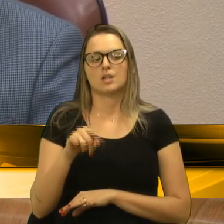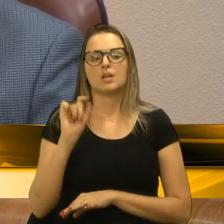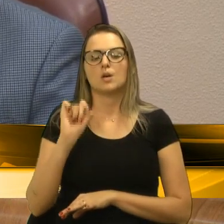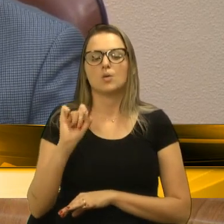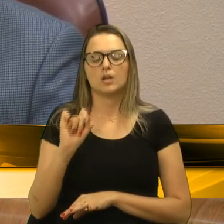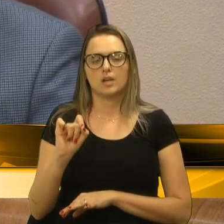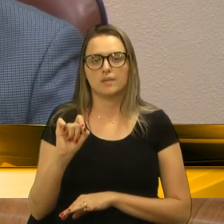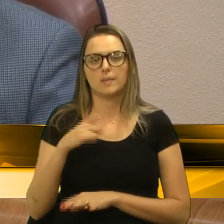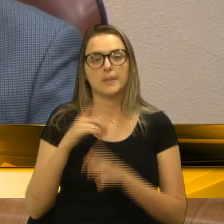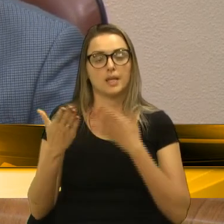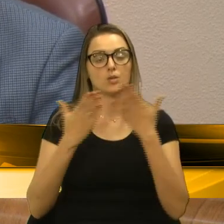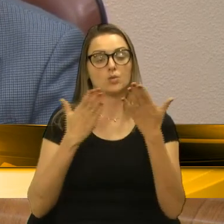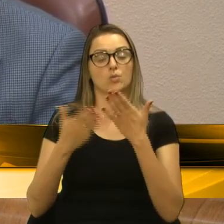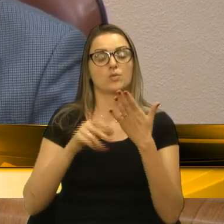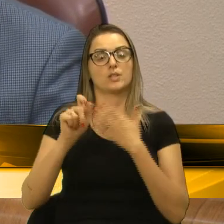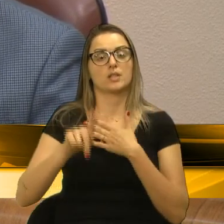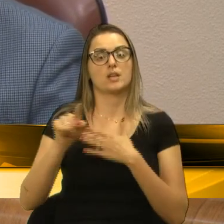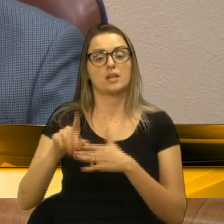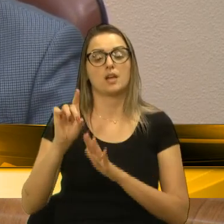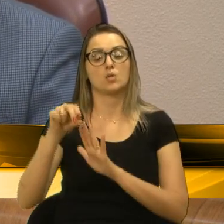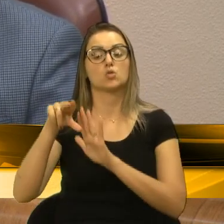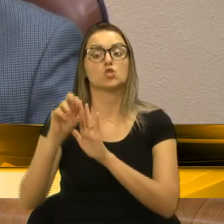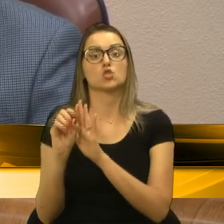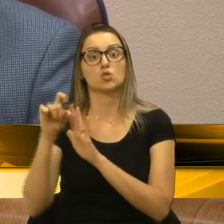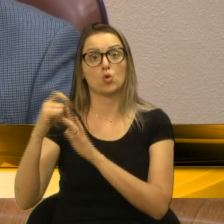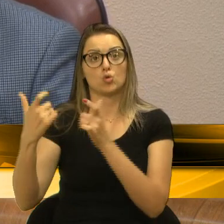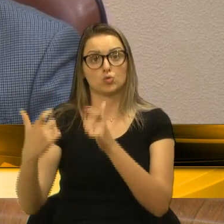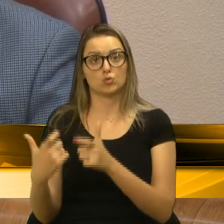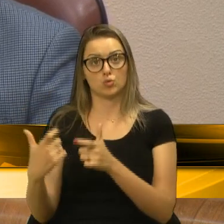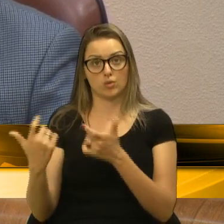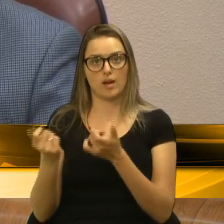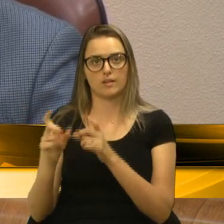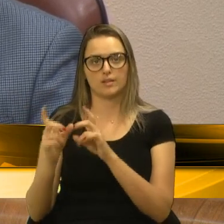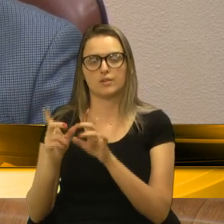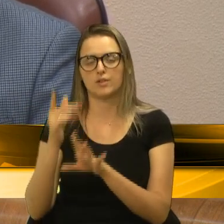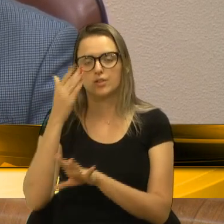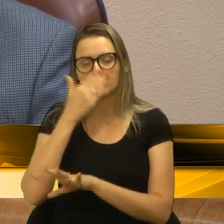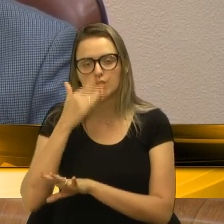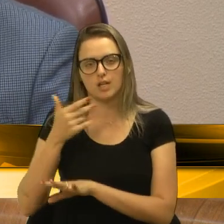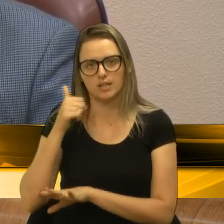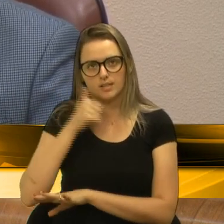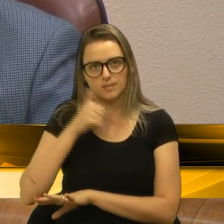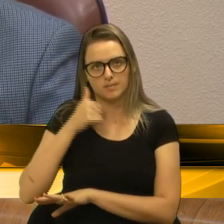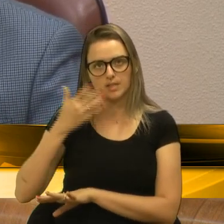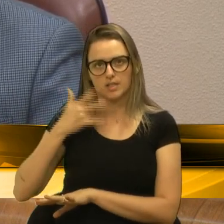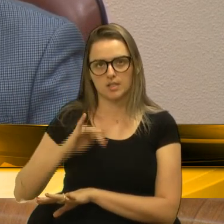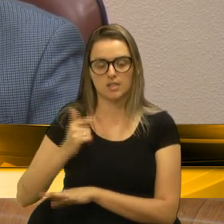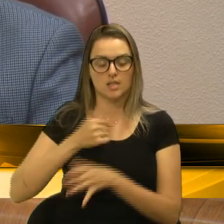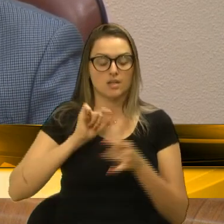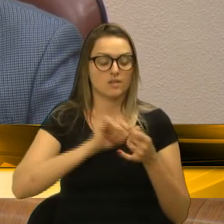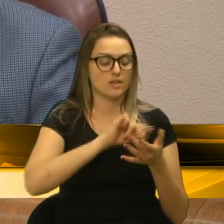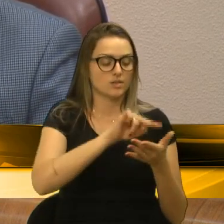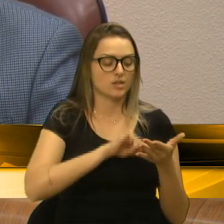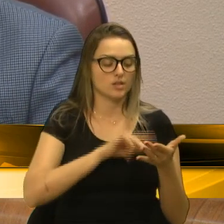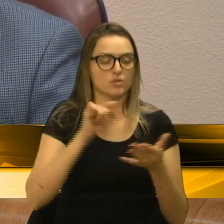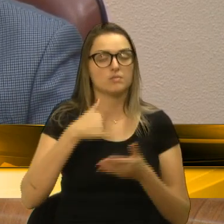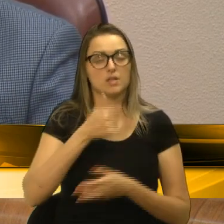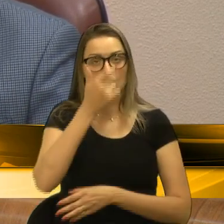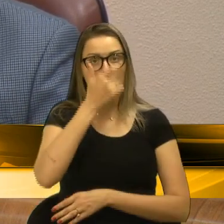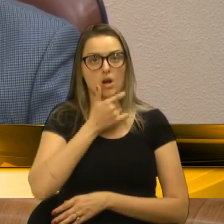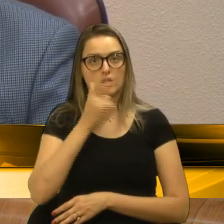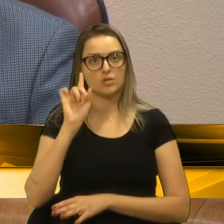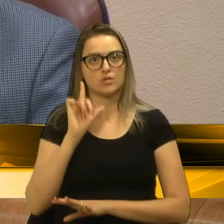apenas a dúvida sobre quem seriam os proprietários do estabelecimento onde houve esse problema. Então, nesse sentido, faço esse reparo. Acho que houve, de parte do autor,